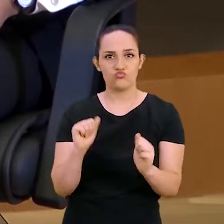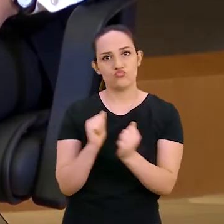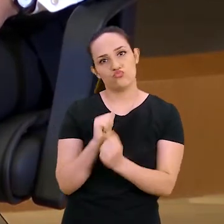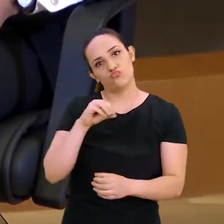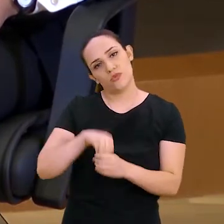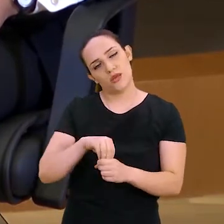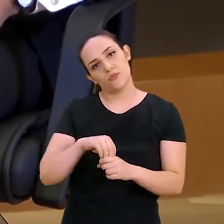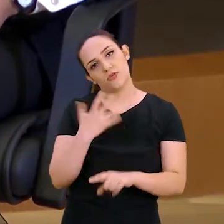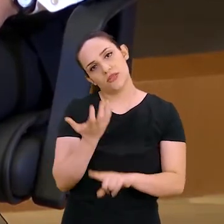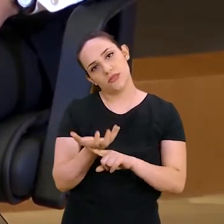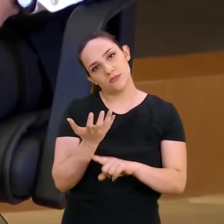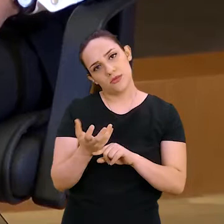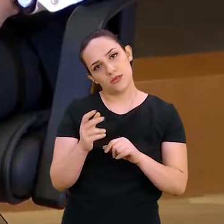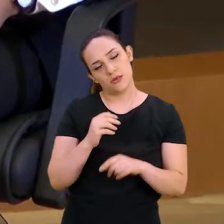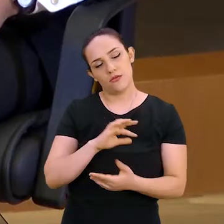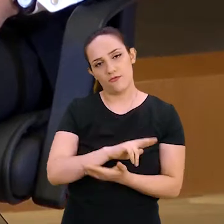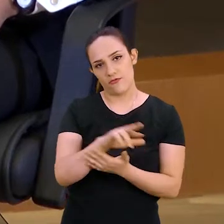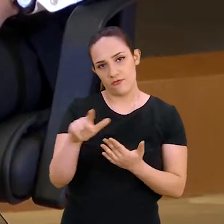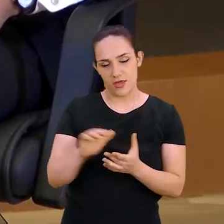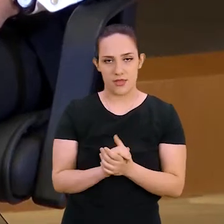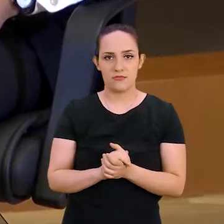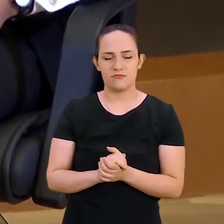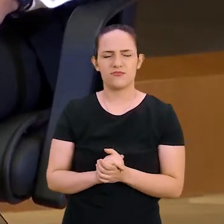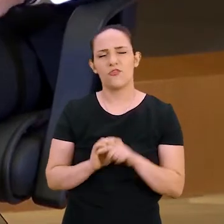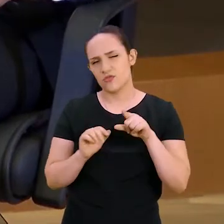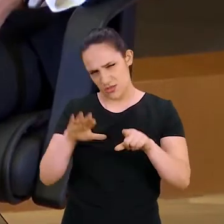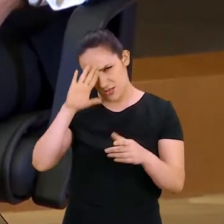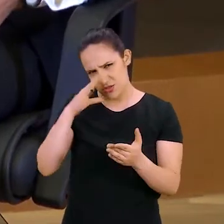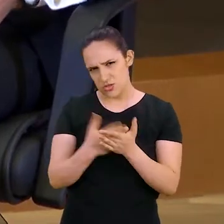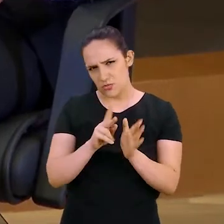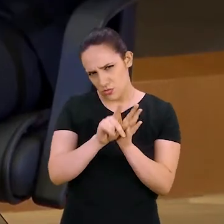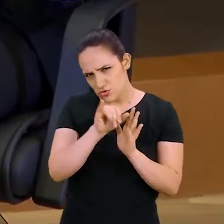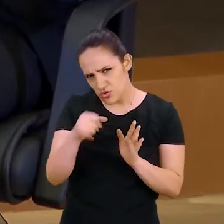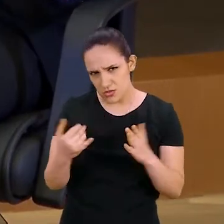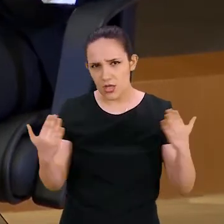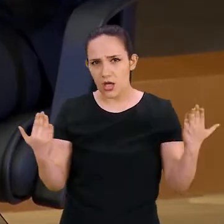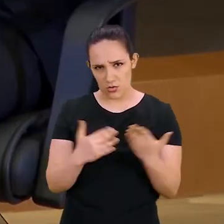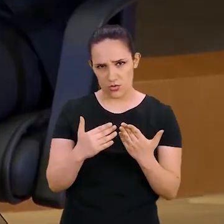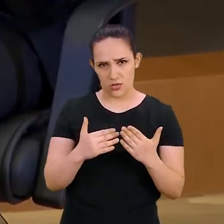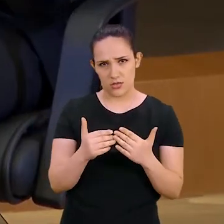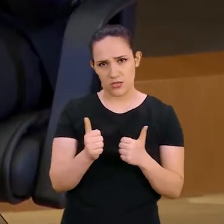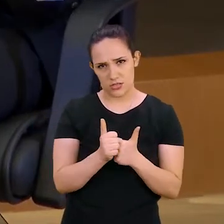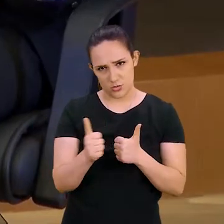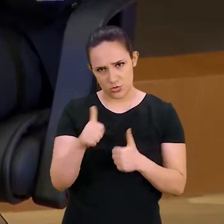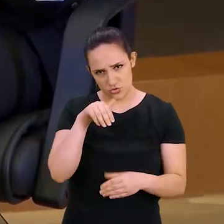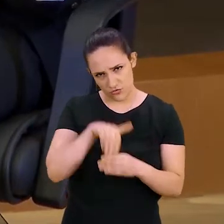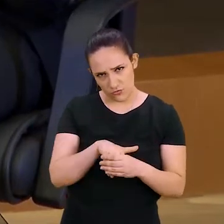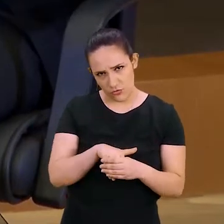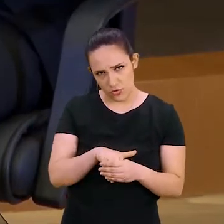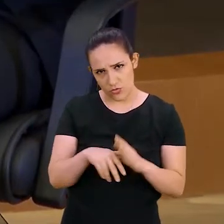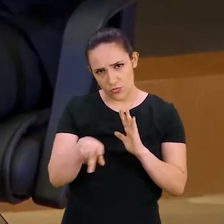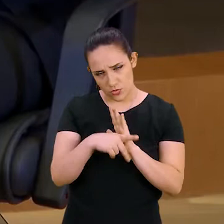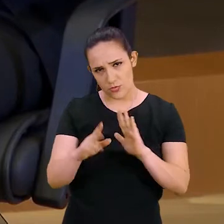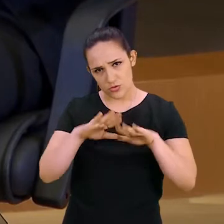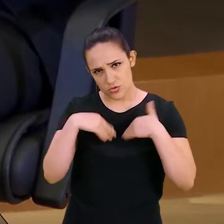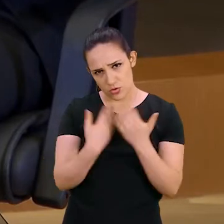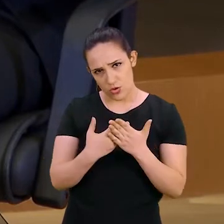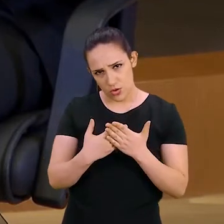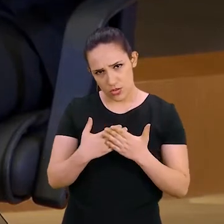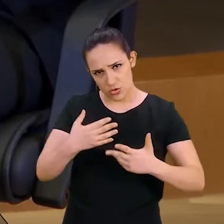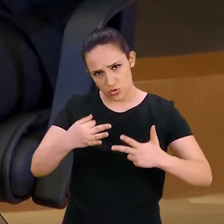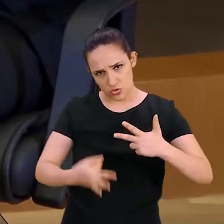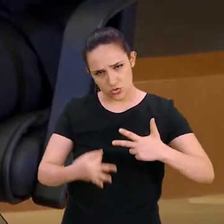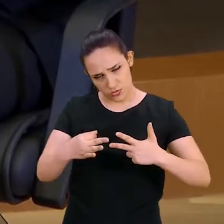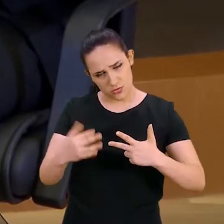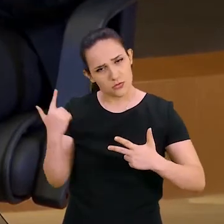engajamento curricular com o assunto que foi tratado. Então, a senhora acredita que esse projeto que vem sendo desenvolvido pelo Tribunal Regional Eleitoral através da Escola